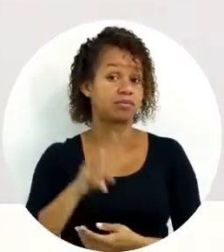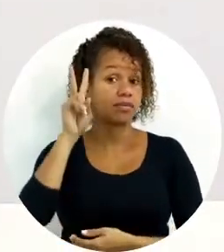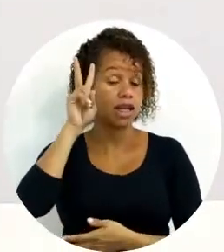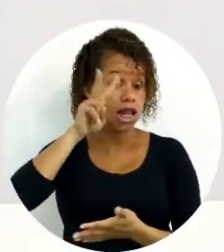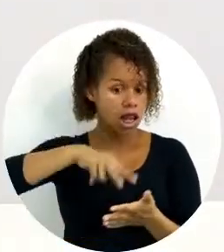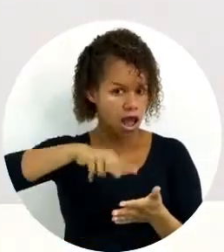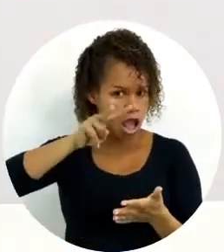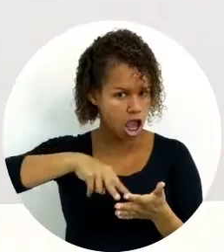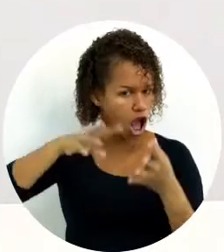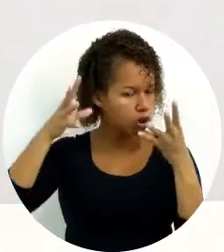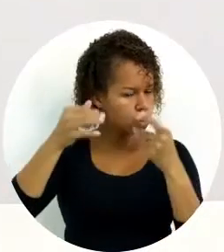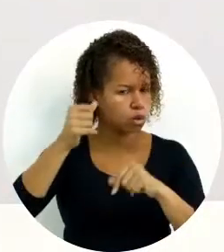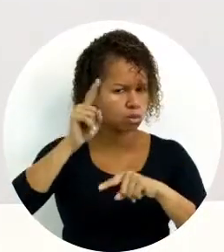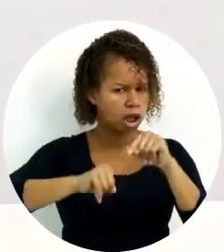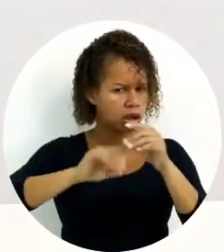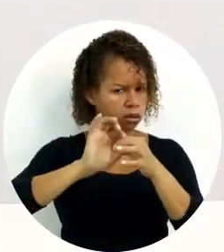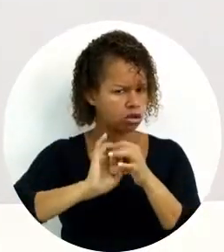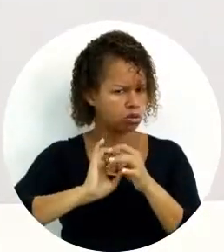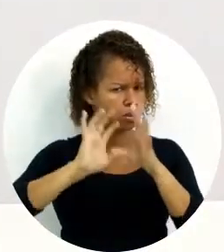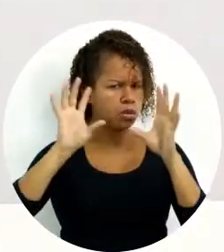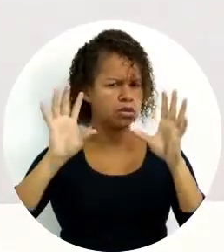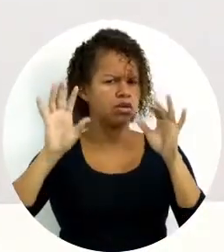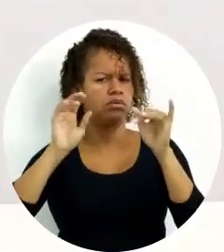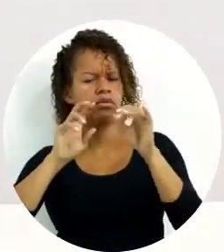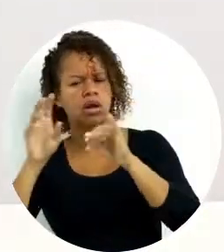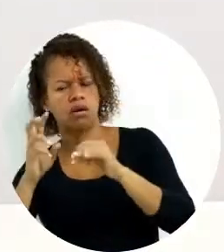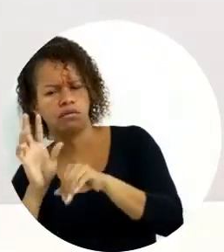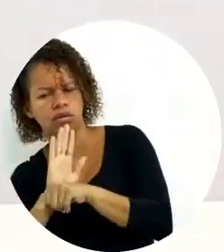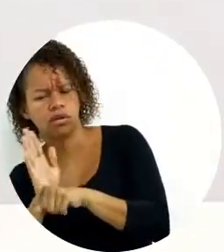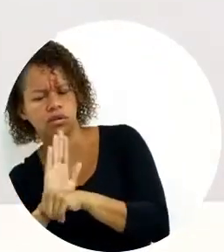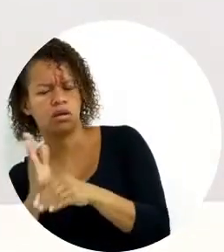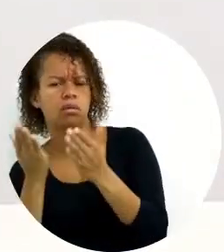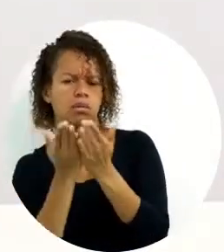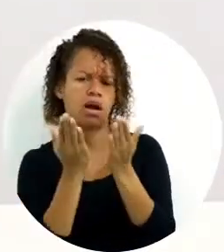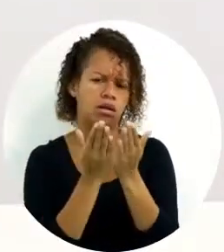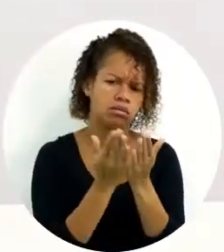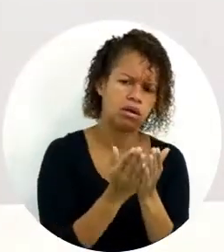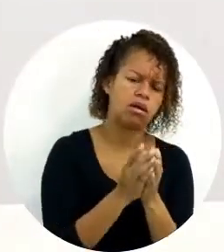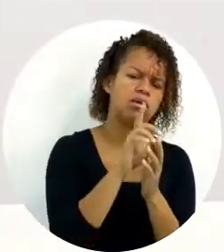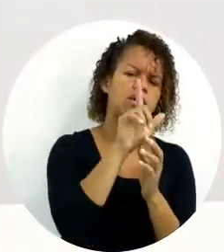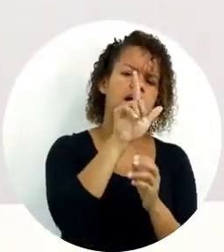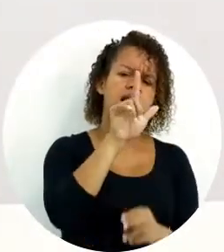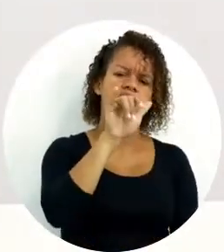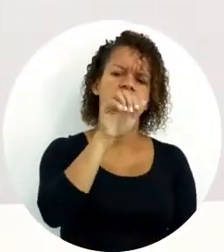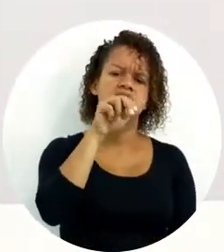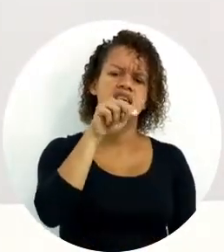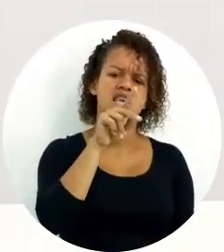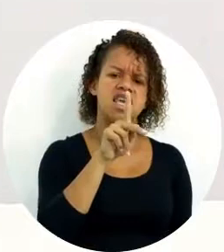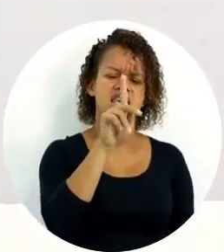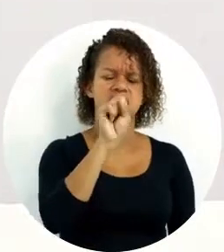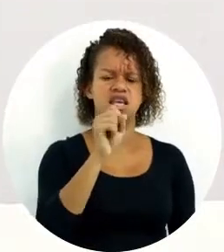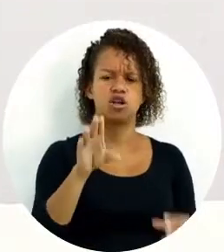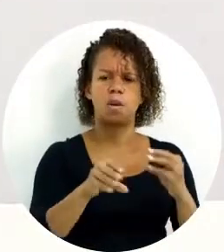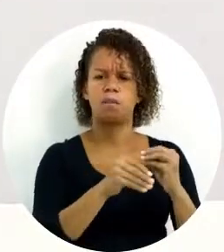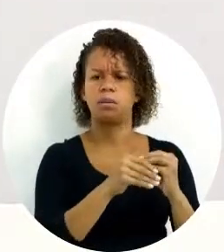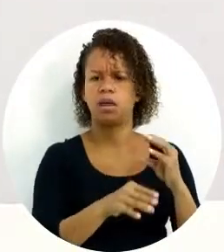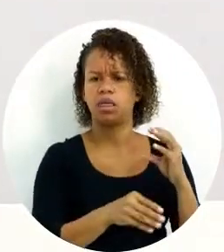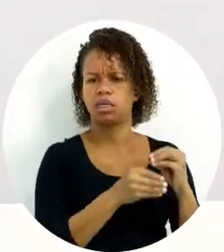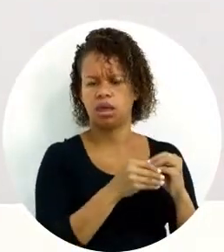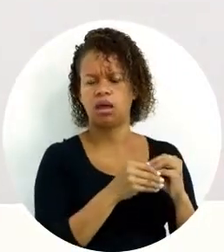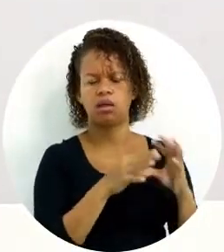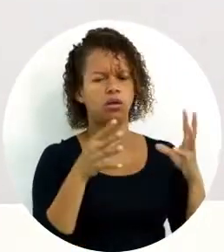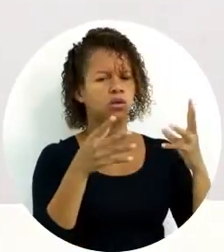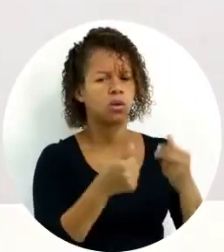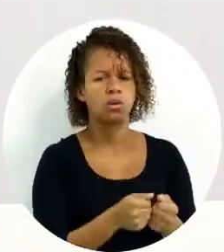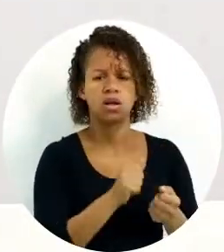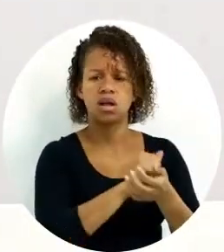leiam todo o material-fonte disponibilizado, tanto nas videoaulas como no caderno, os links complementares, materiais, textos e, claro,